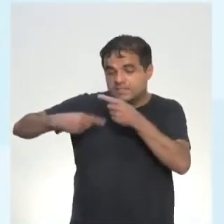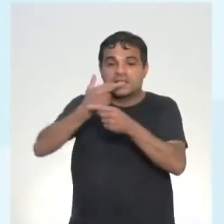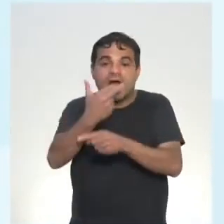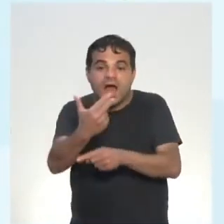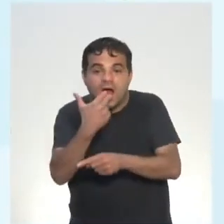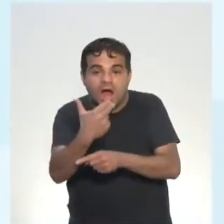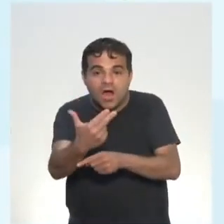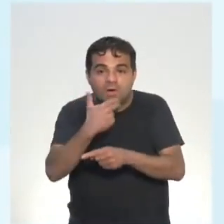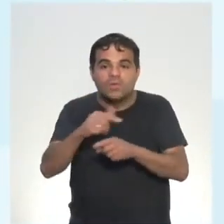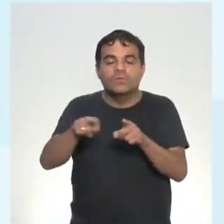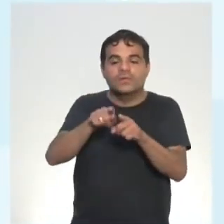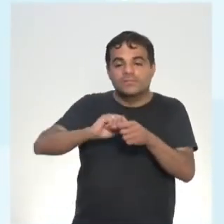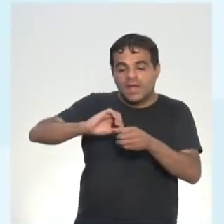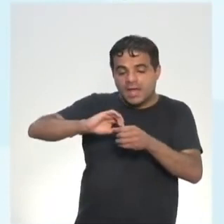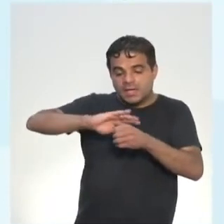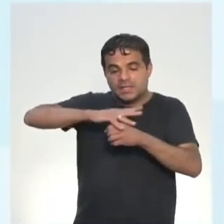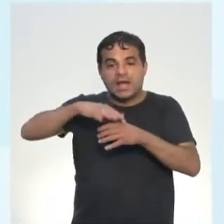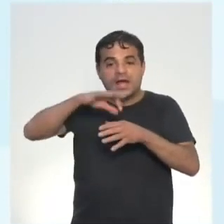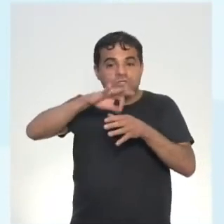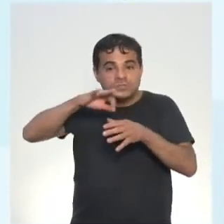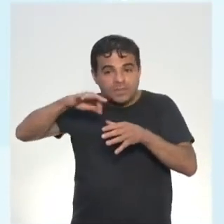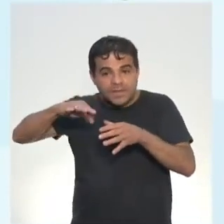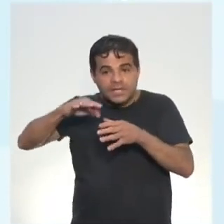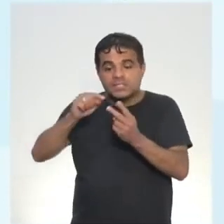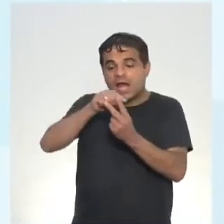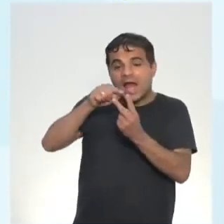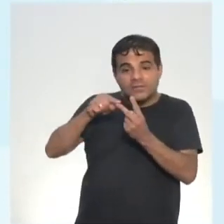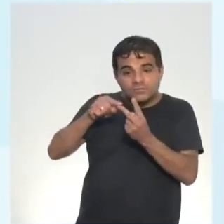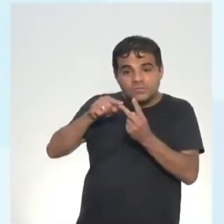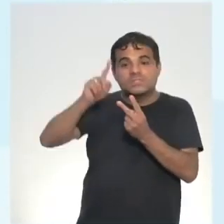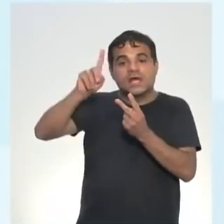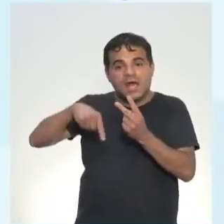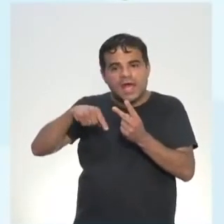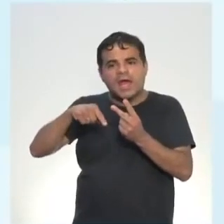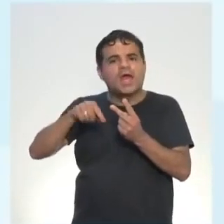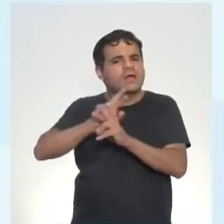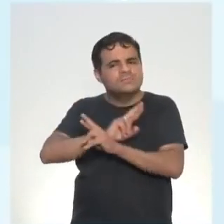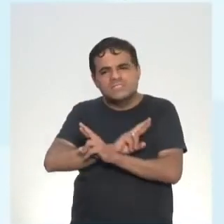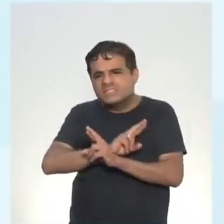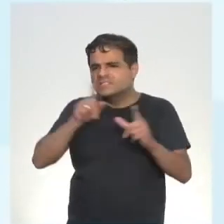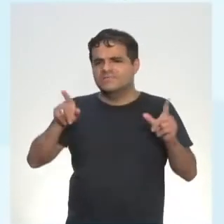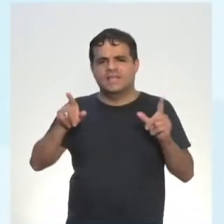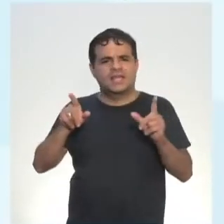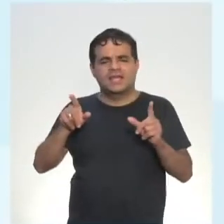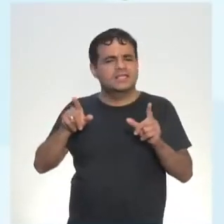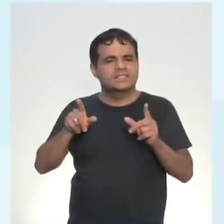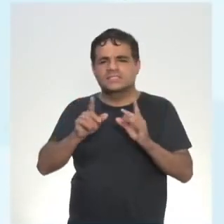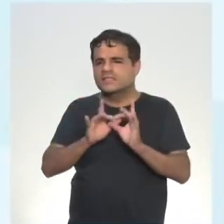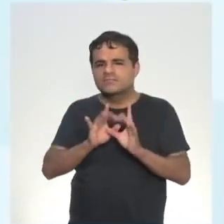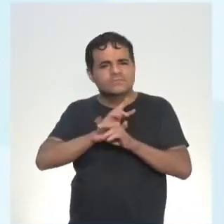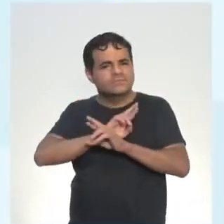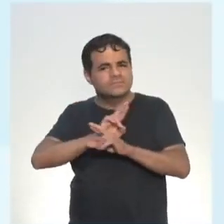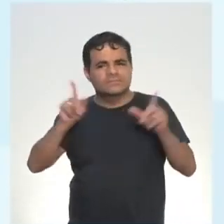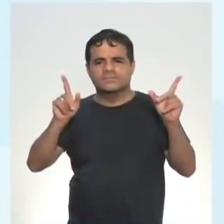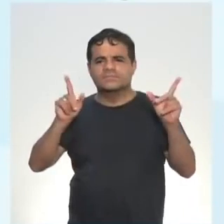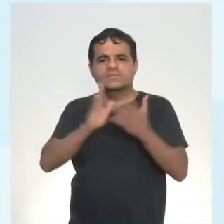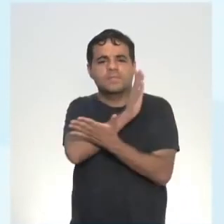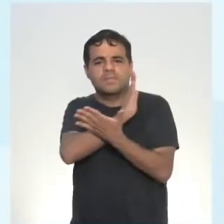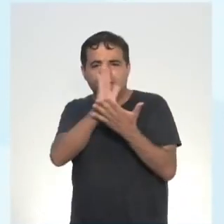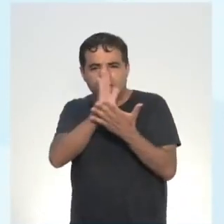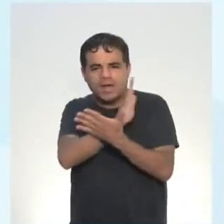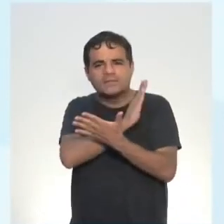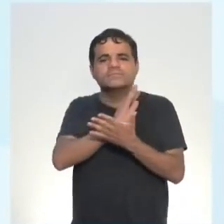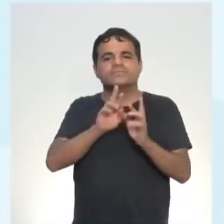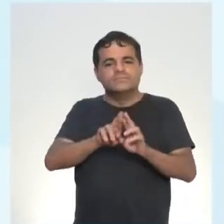e a herança da superfície da semente. E as duas são completamente diferentes, são independentes umas das